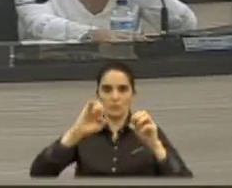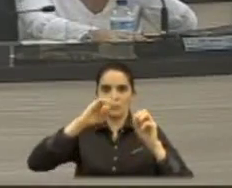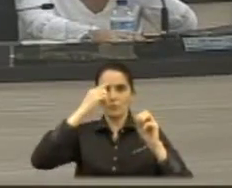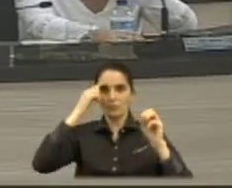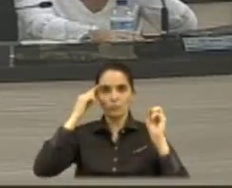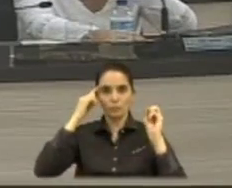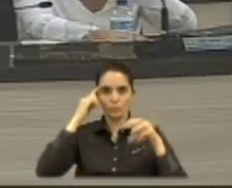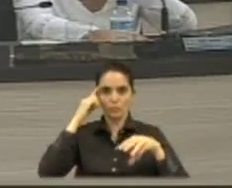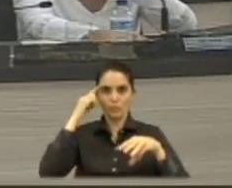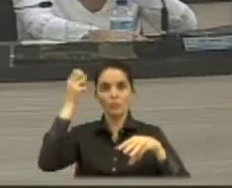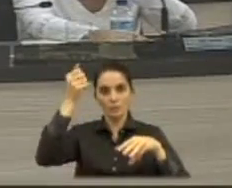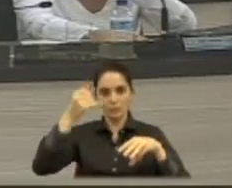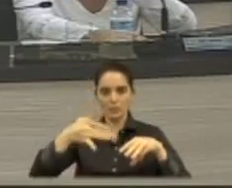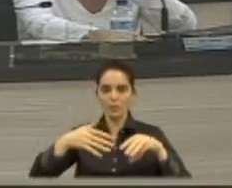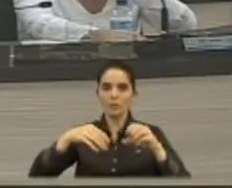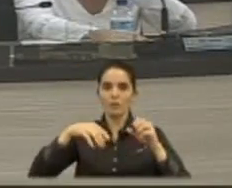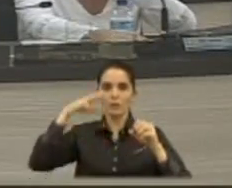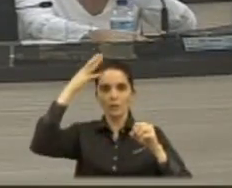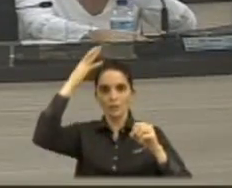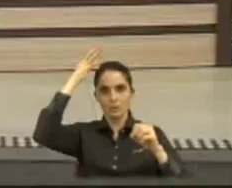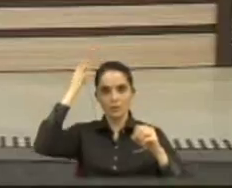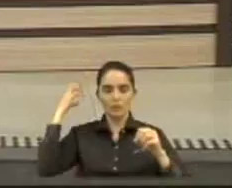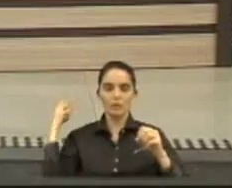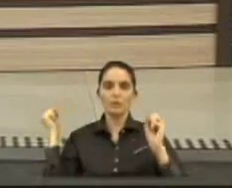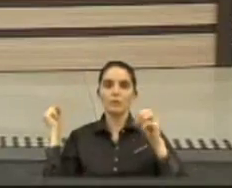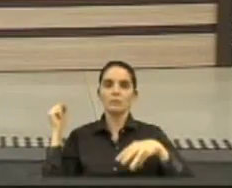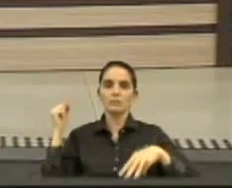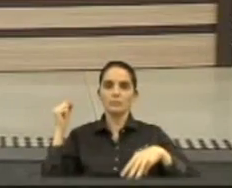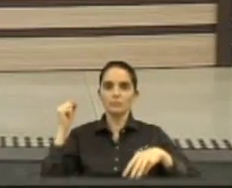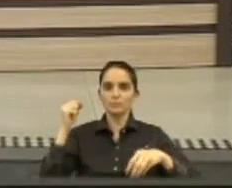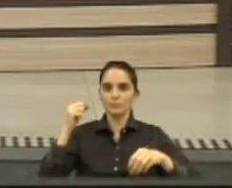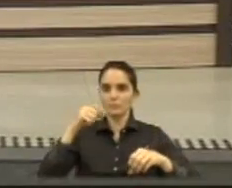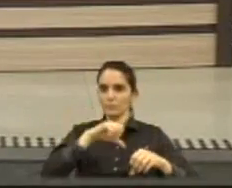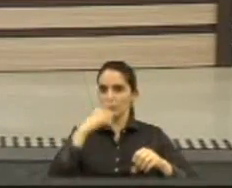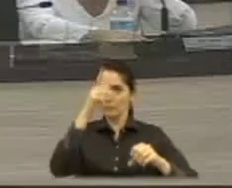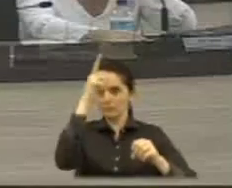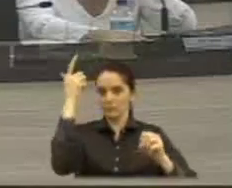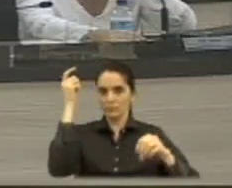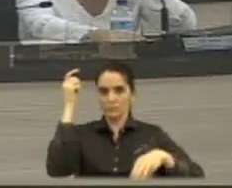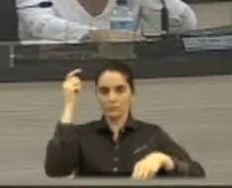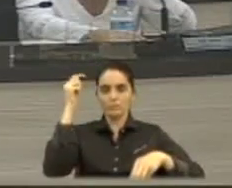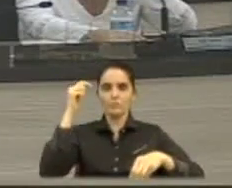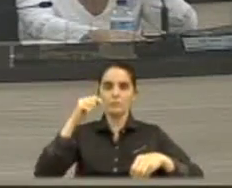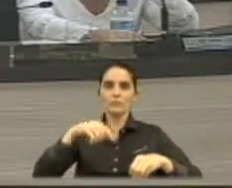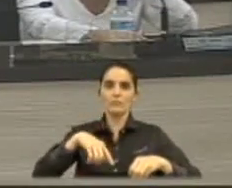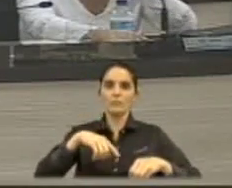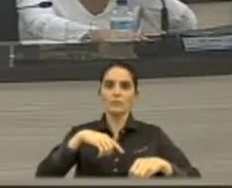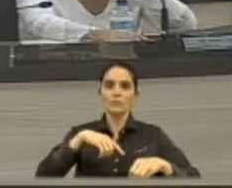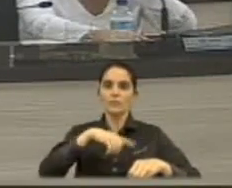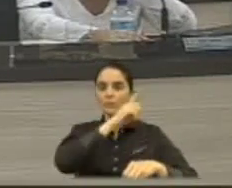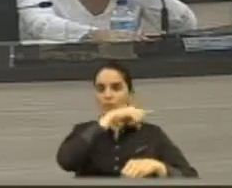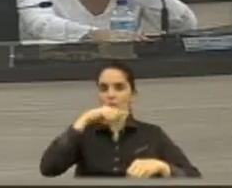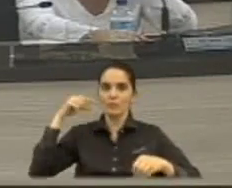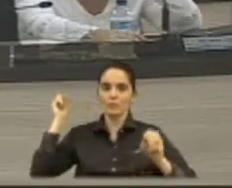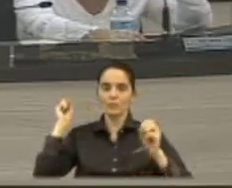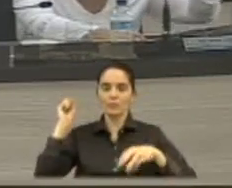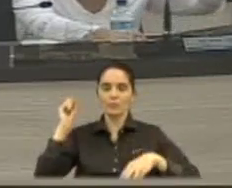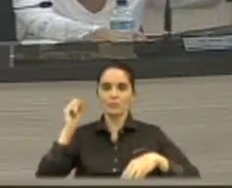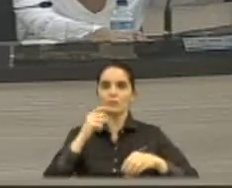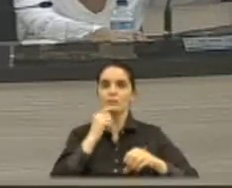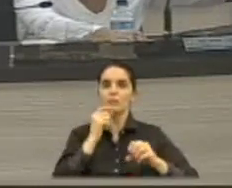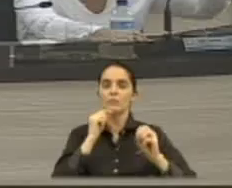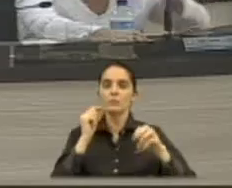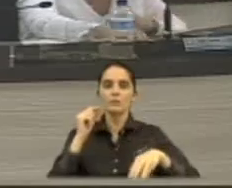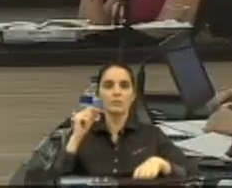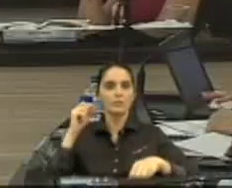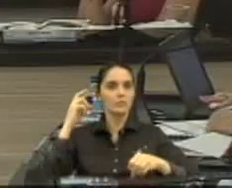Dr. Júlio. Sim, com justificativa. Lubogo. Sim. Luizinho da Casa Quil. Sim. Doutora Mayra da Costa. Sim. Doutor